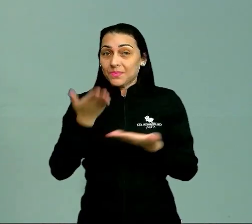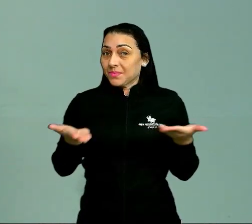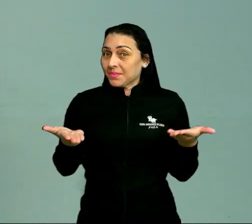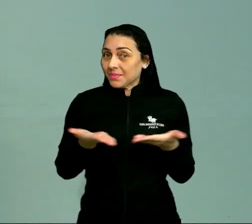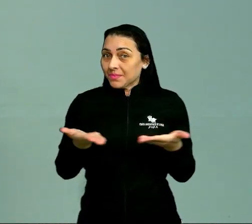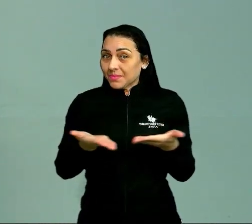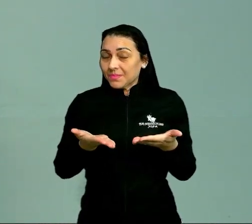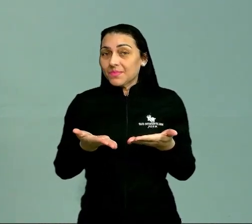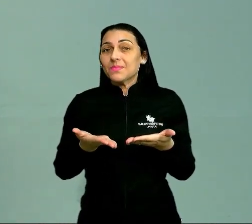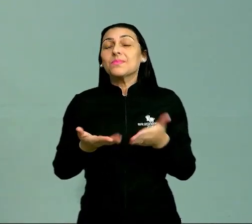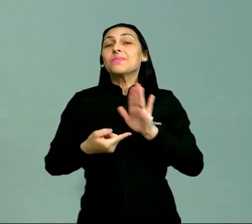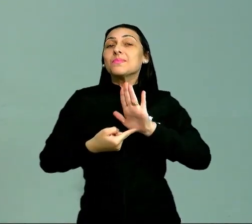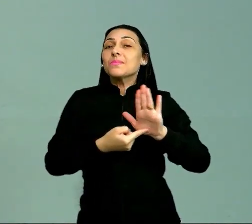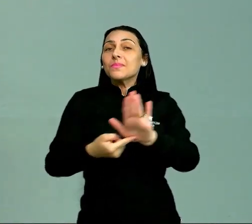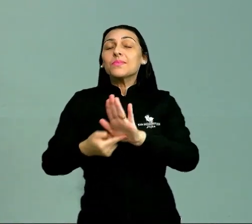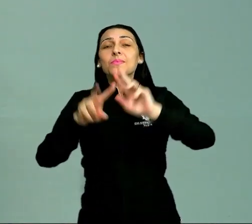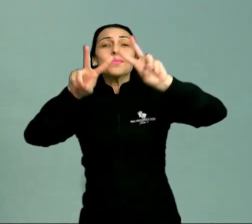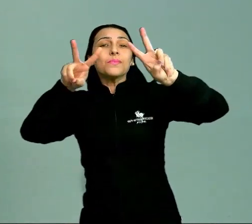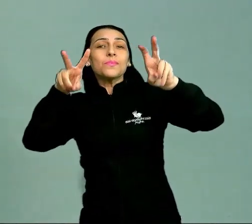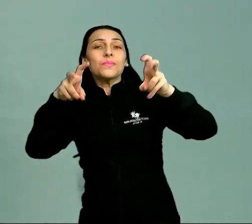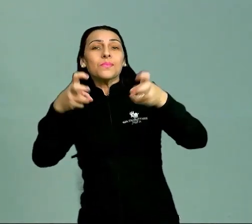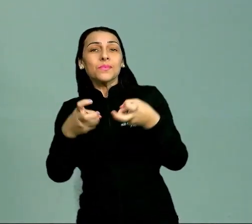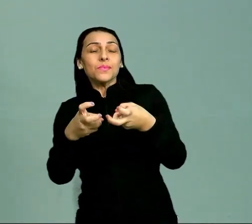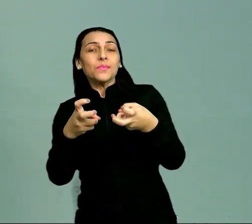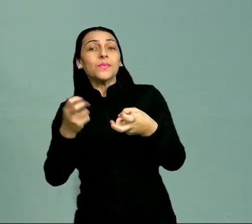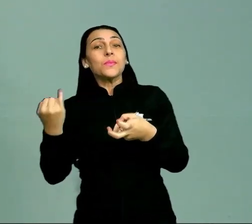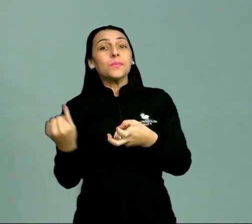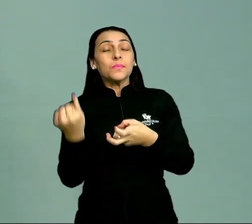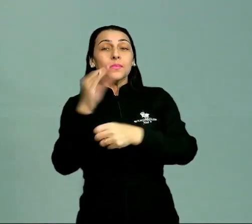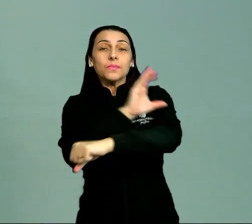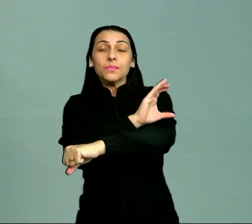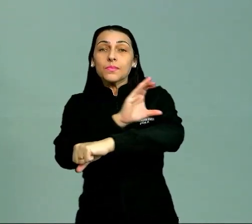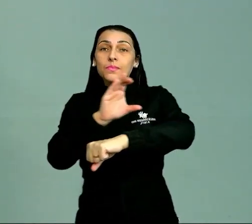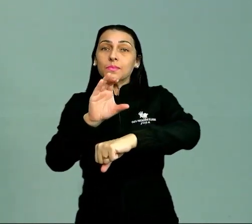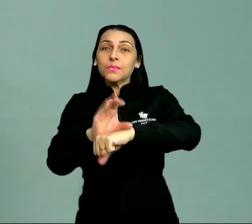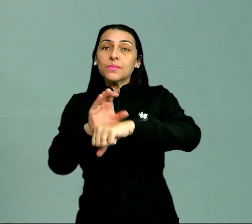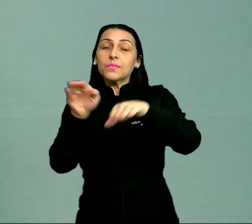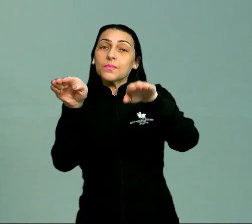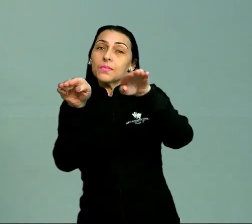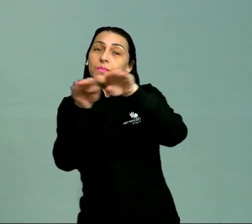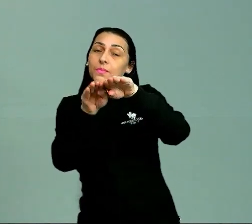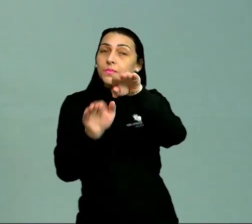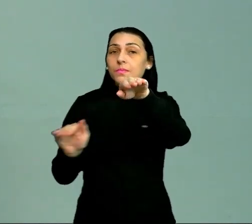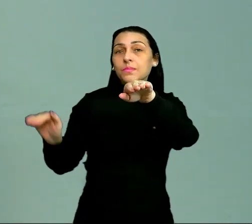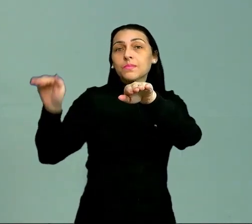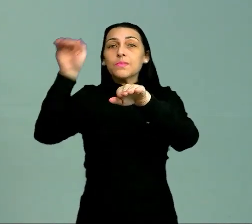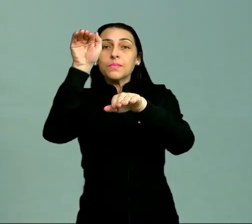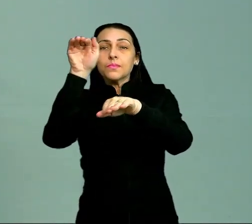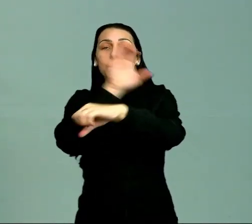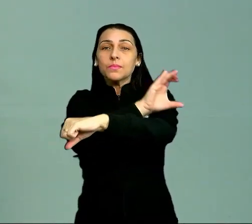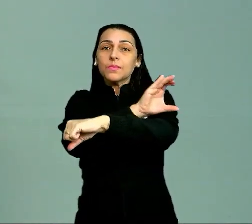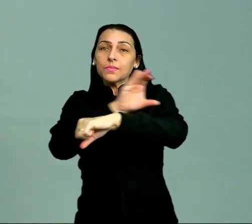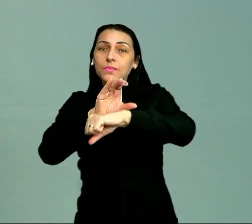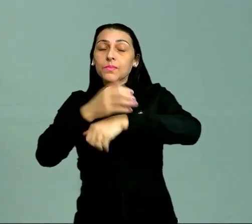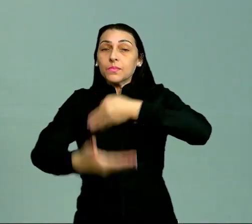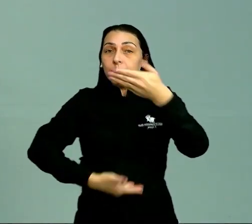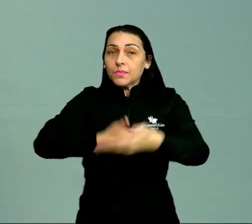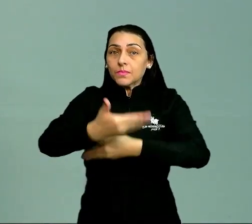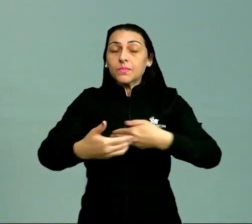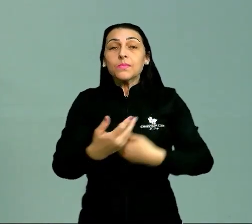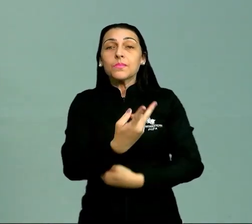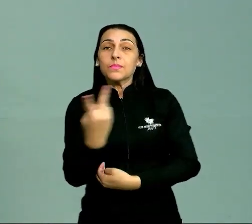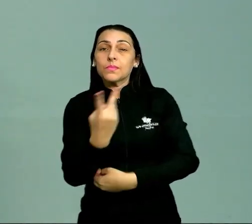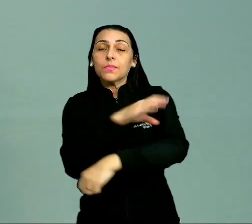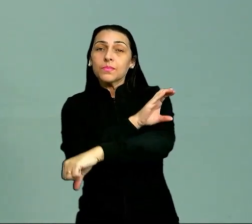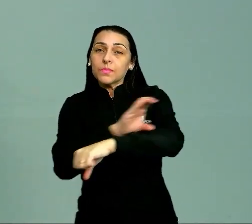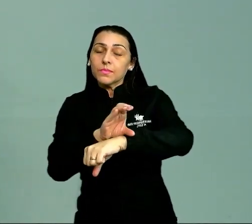hoje nós vamos tratar de um tema central na cultura, que é o etnocentrismo. Porém,